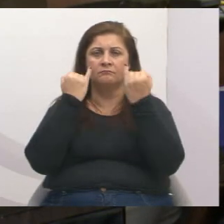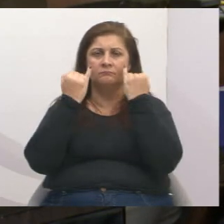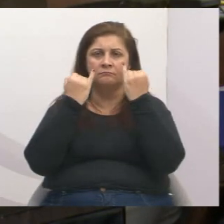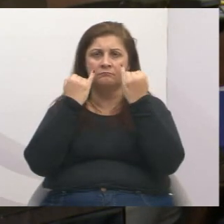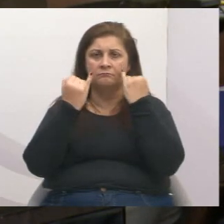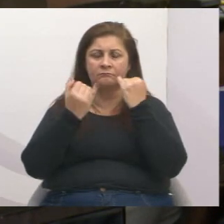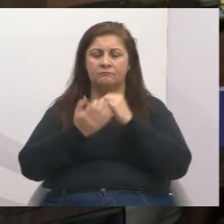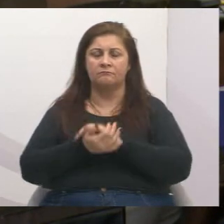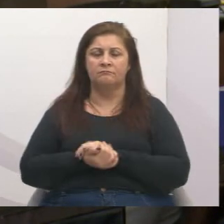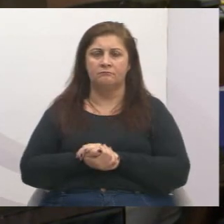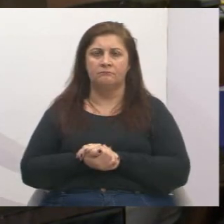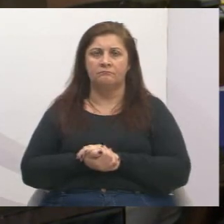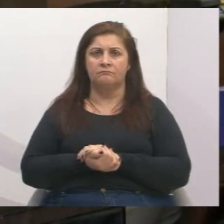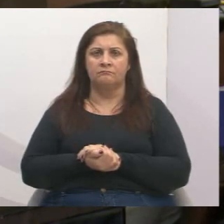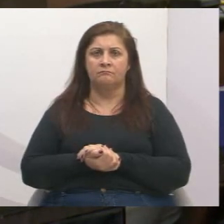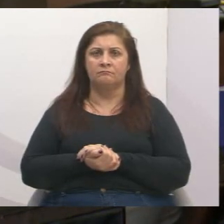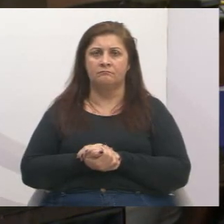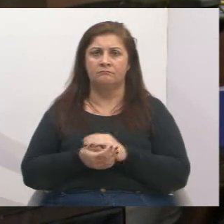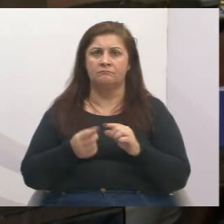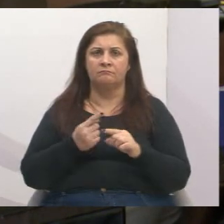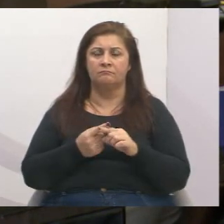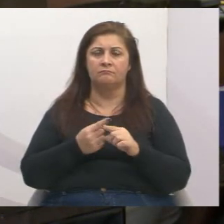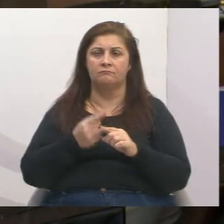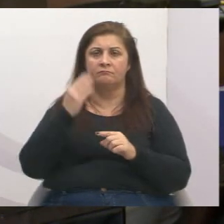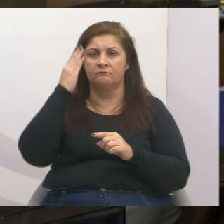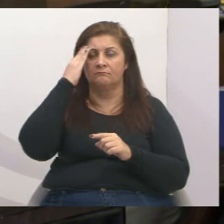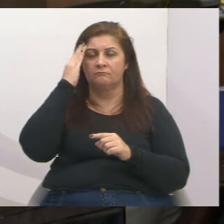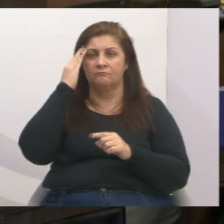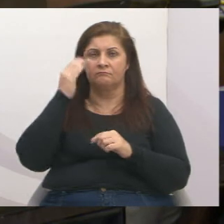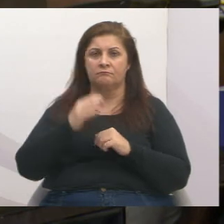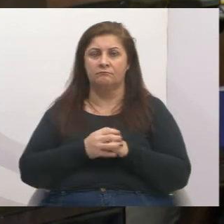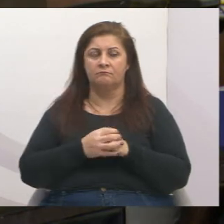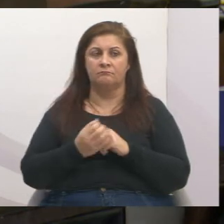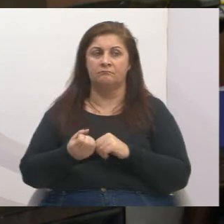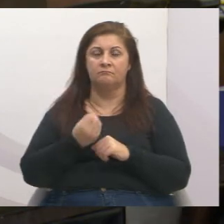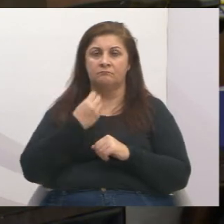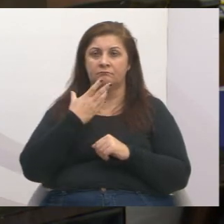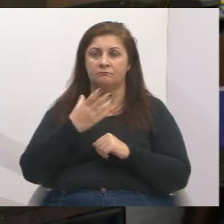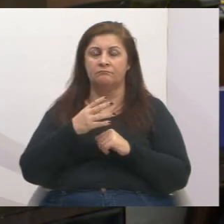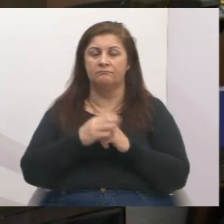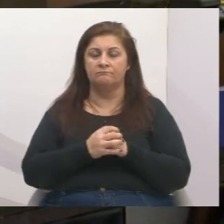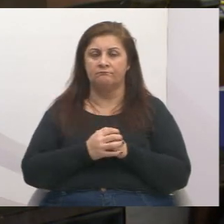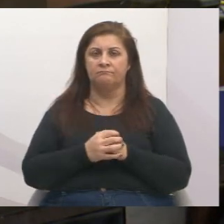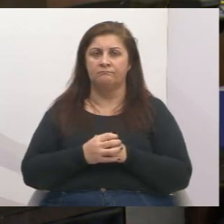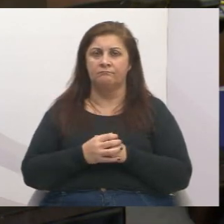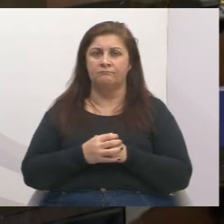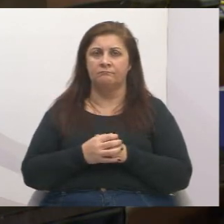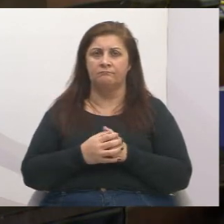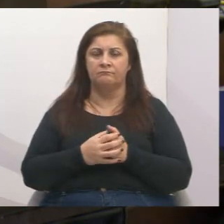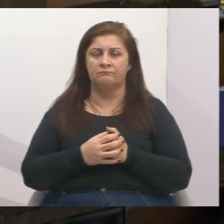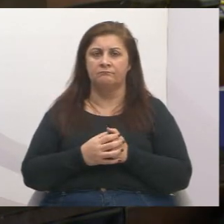sei que vai alimentar ainda mais o meu cabedal de conhecimento.